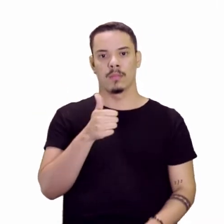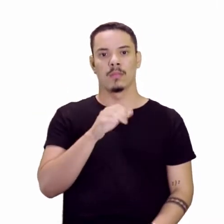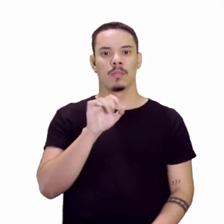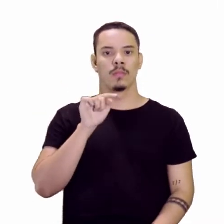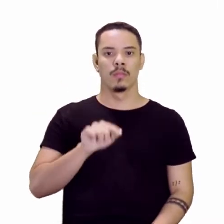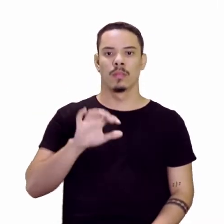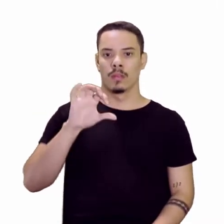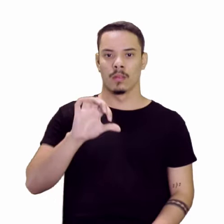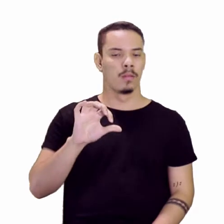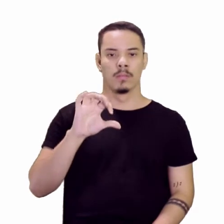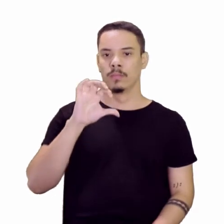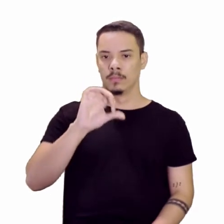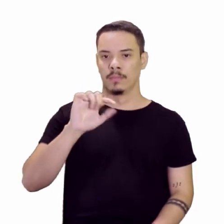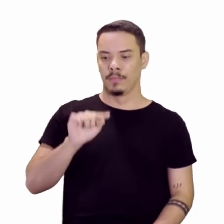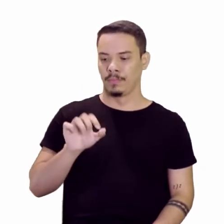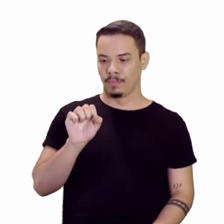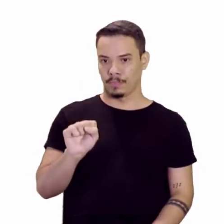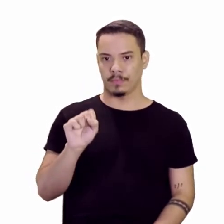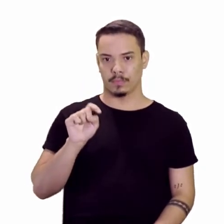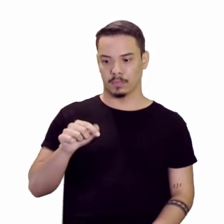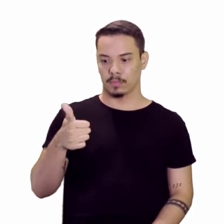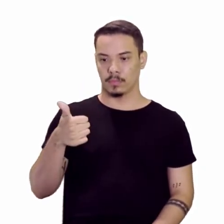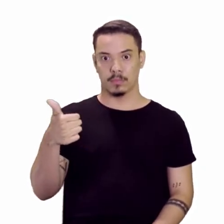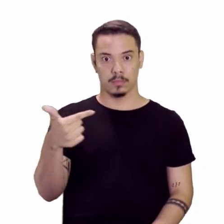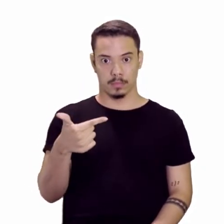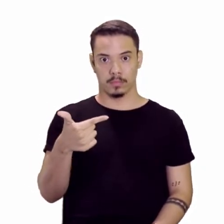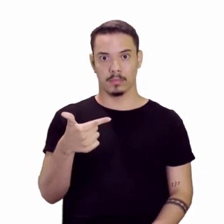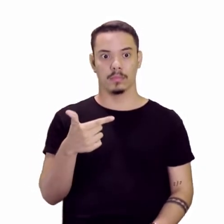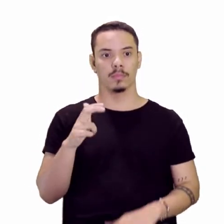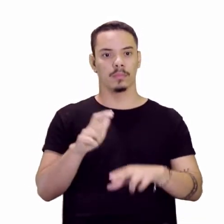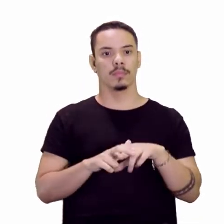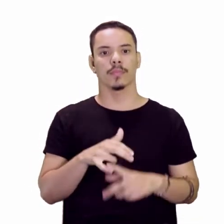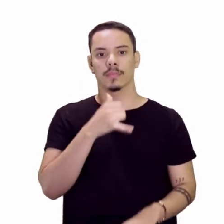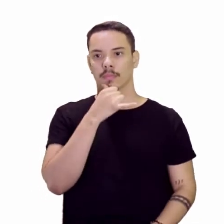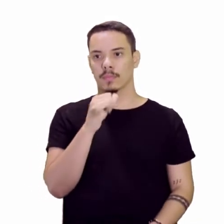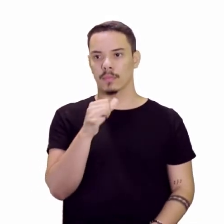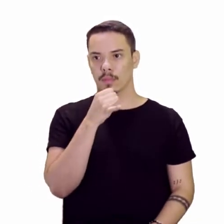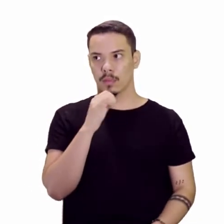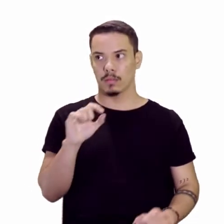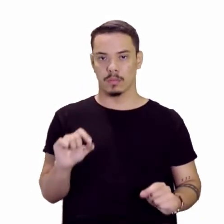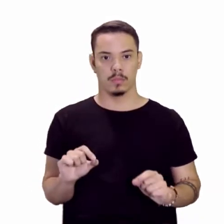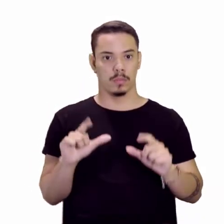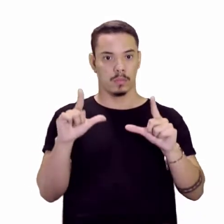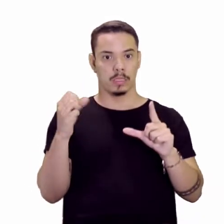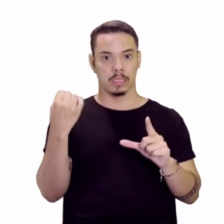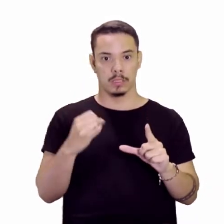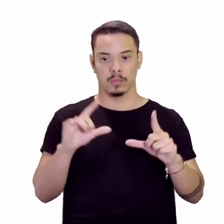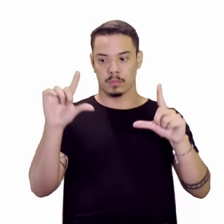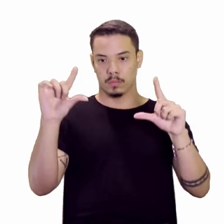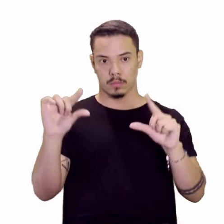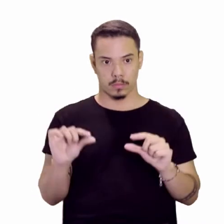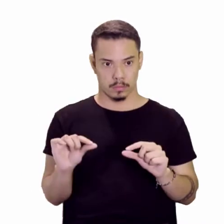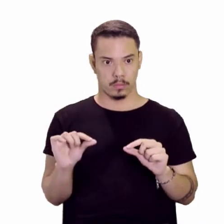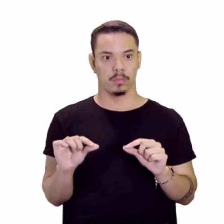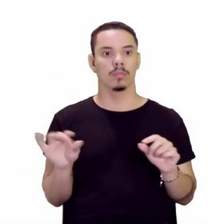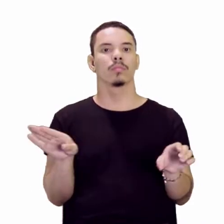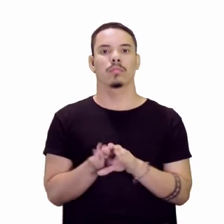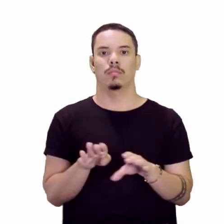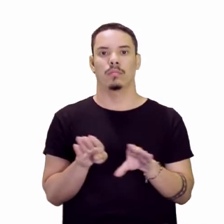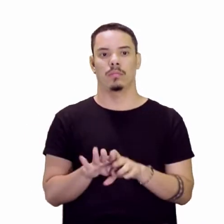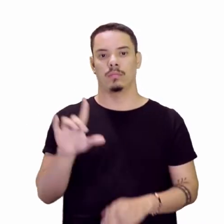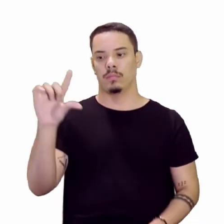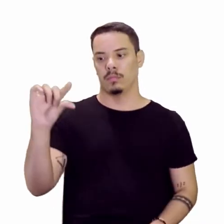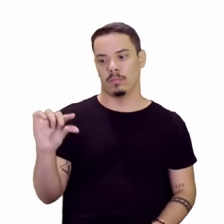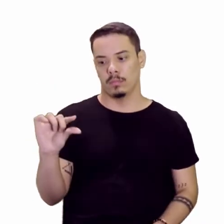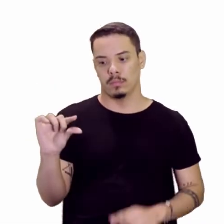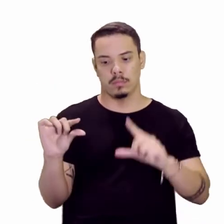mesma de 10 kg. Como a energia é diretamente proporcional à altura, se eu diminuir o valor aqui da altura, A energia vai